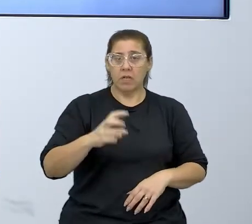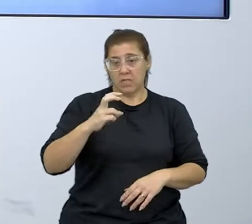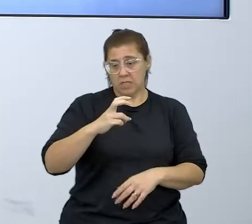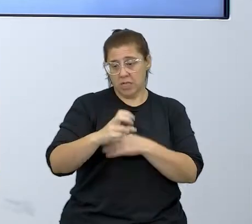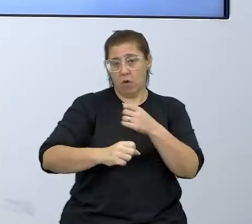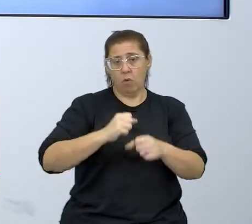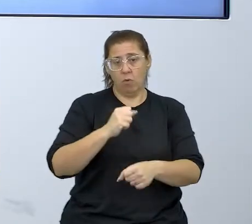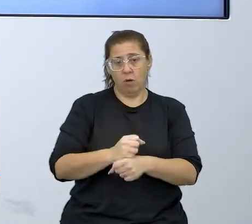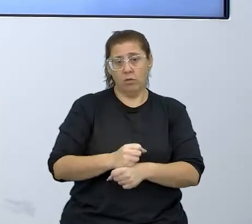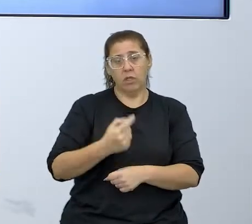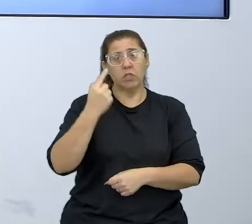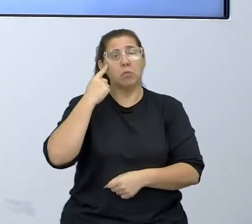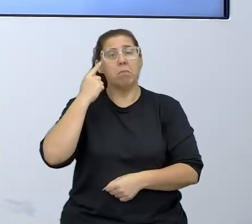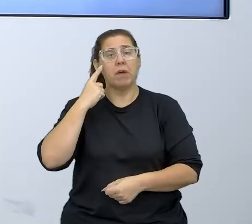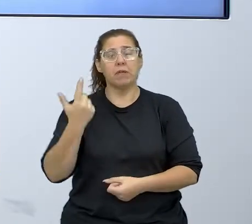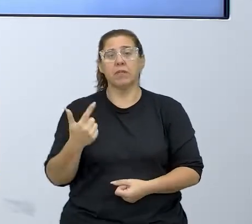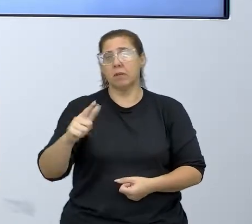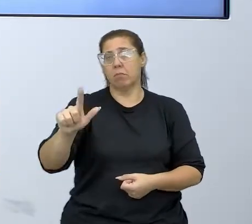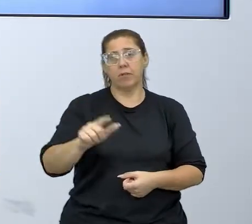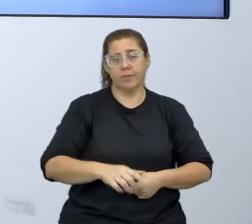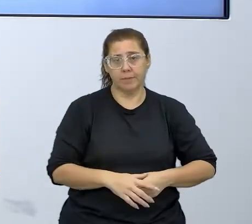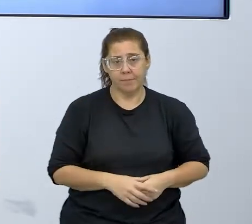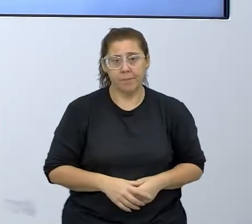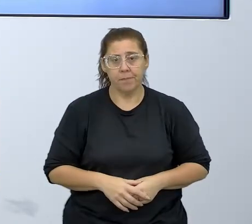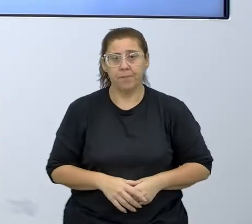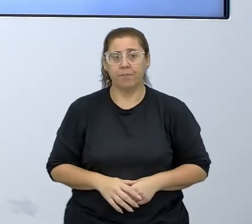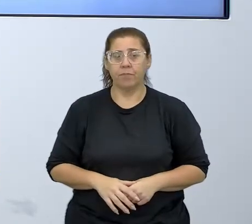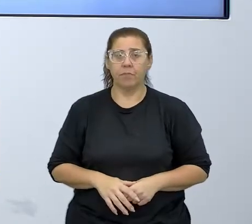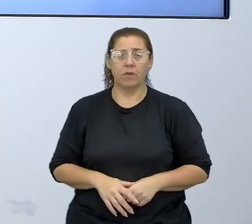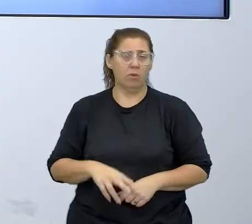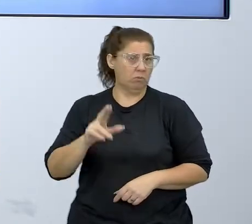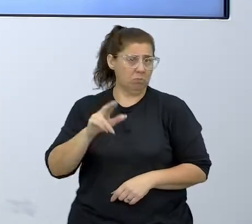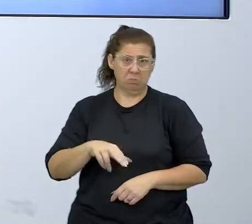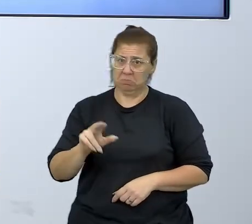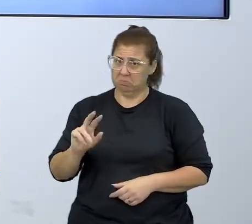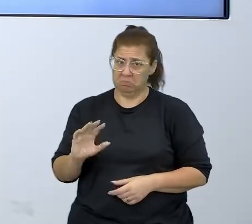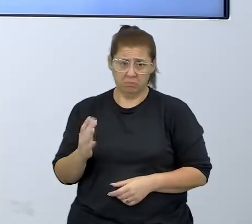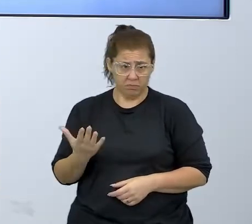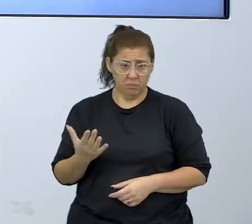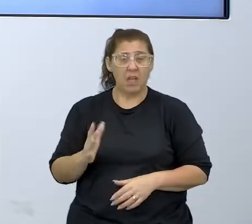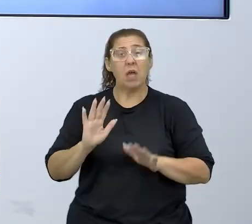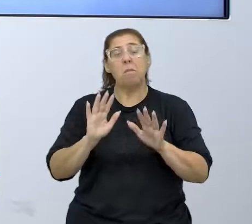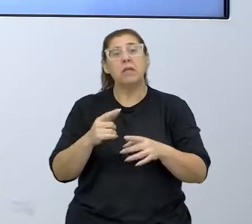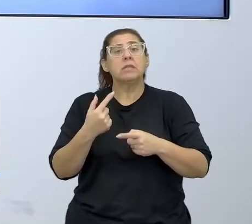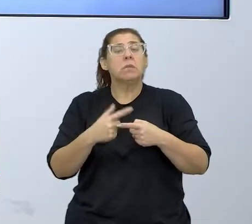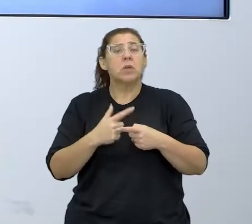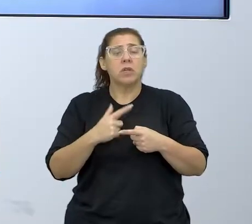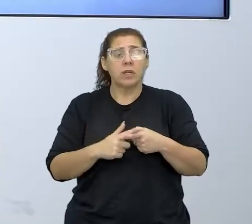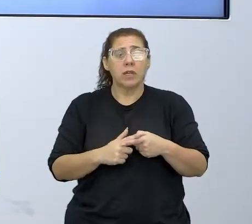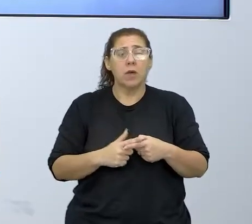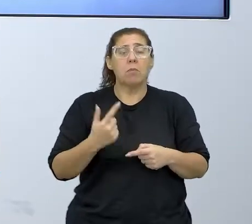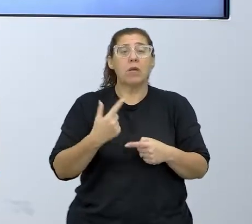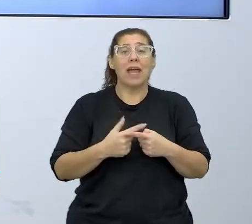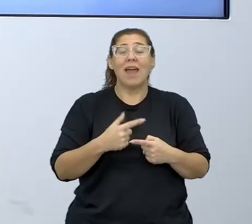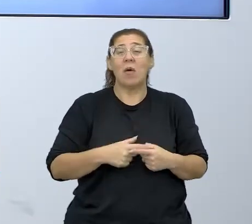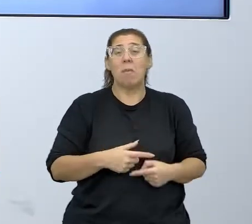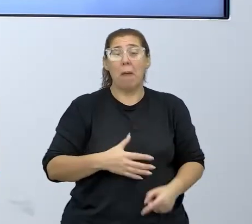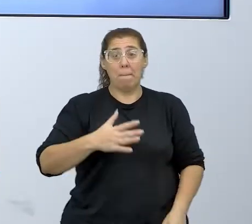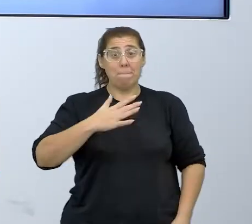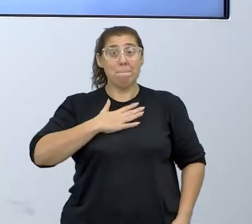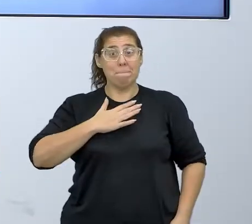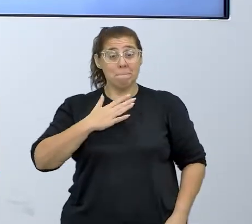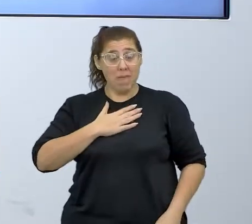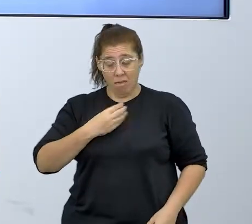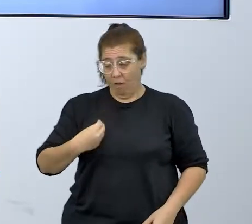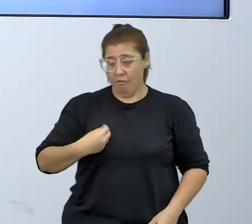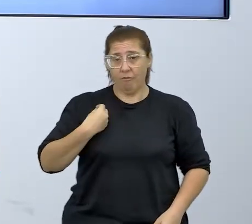5 anos, a gente tem 5 anos para pensar. Esse pensar nunca vai chegar. Mas por quê? Porque eu estou pensando no meu